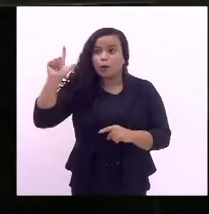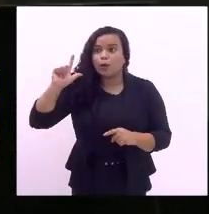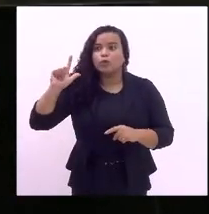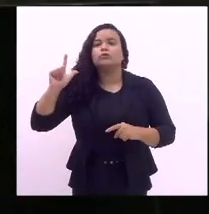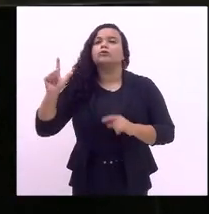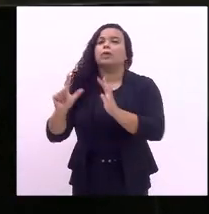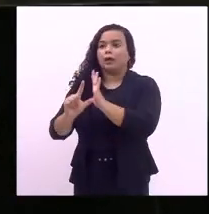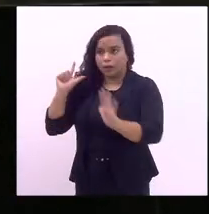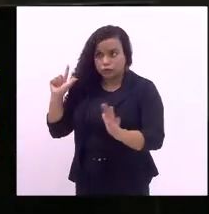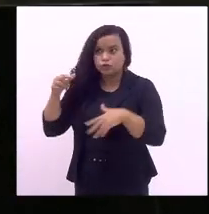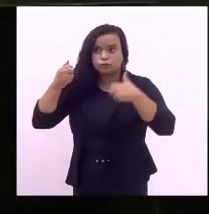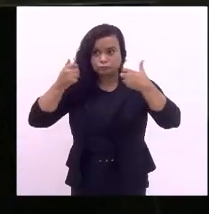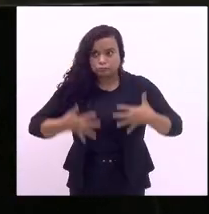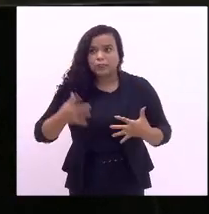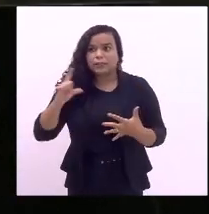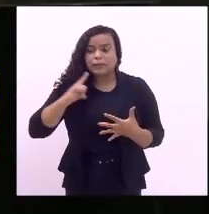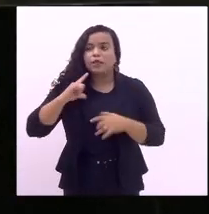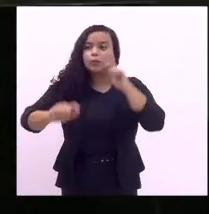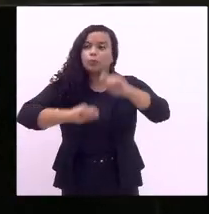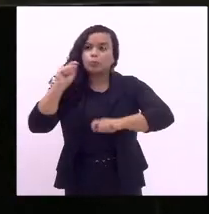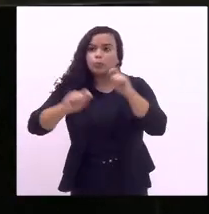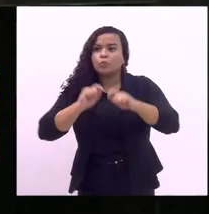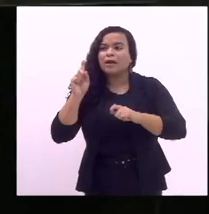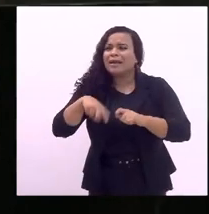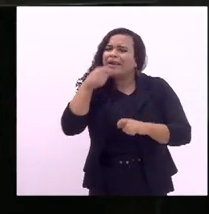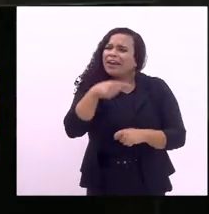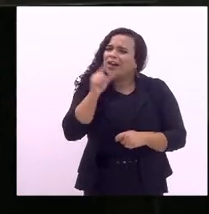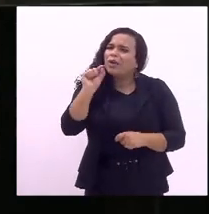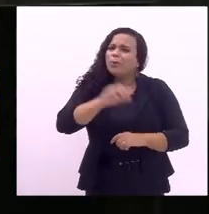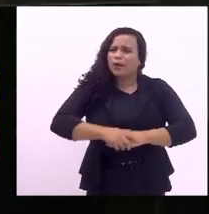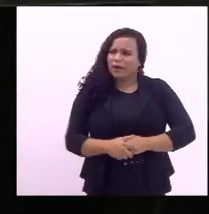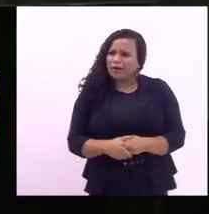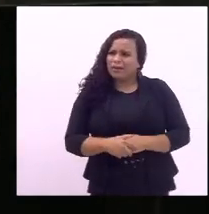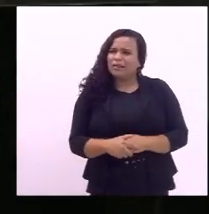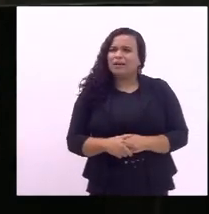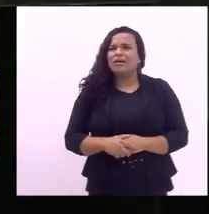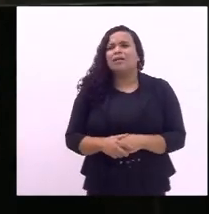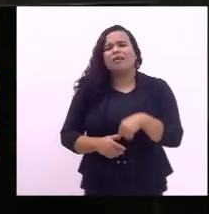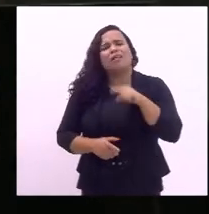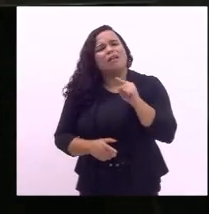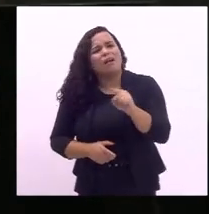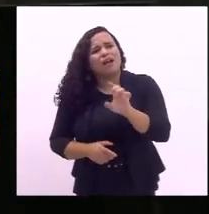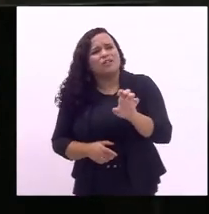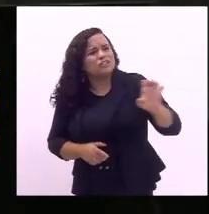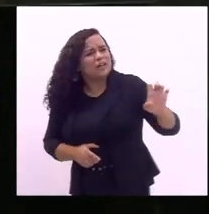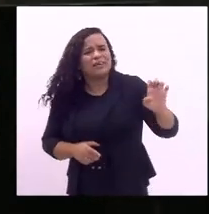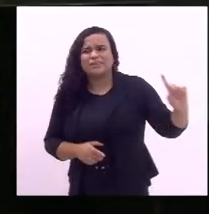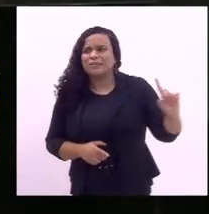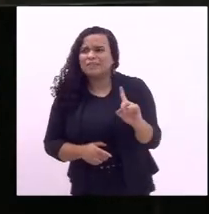me antecedido aqui também é que é engraçado, né? A esquerda vem aqui,